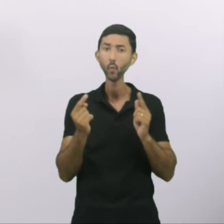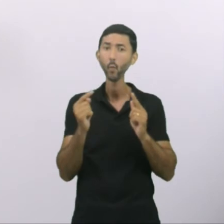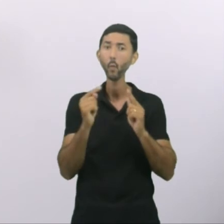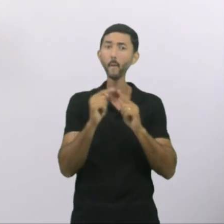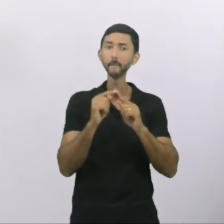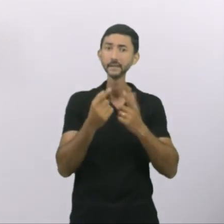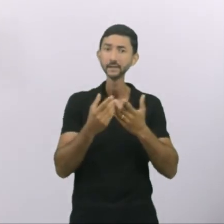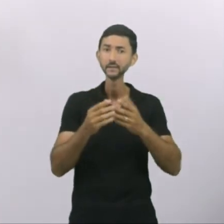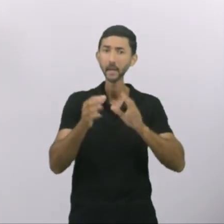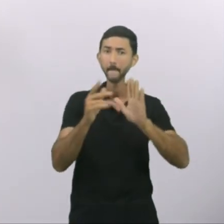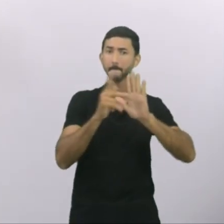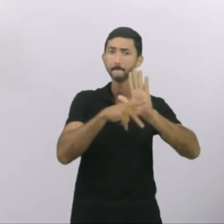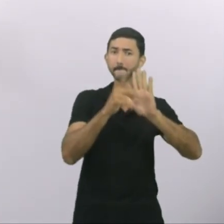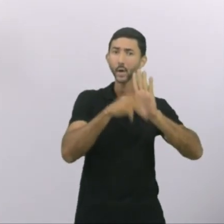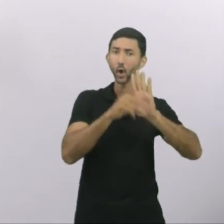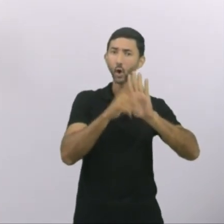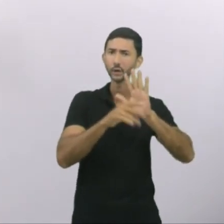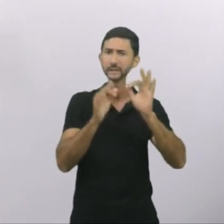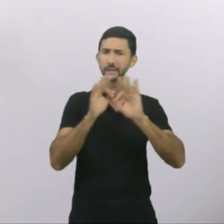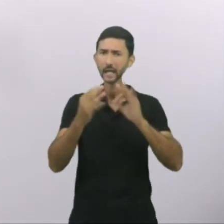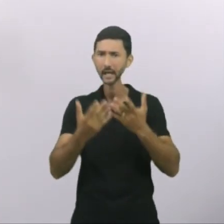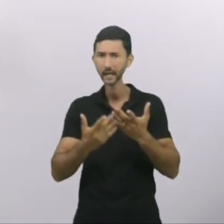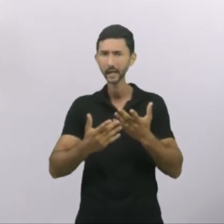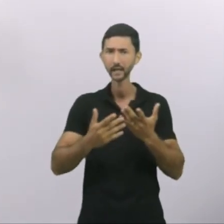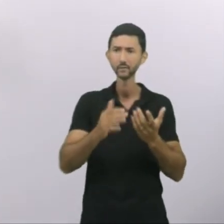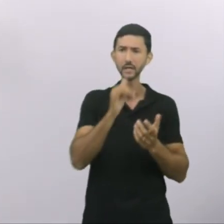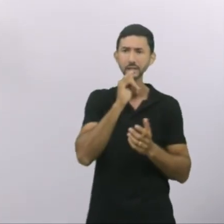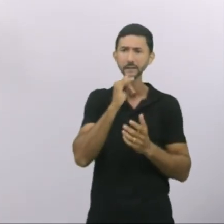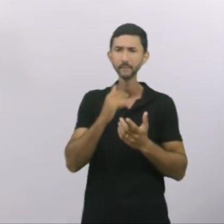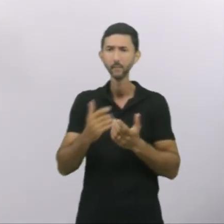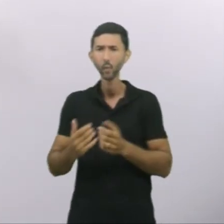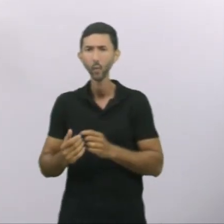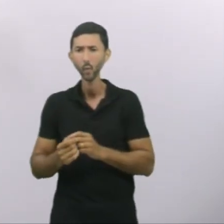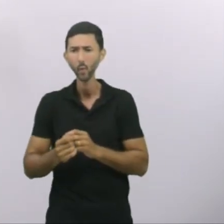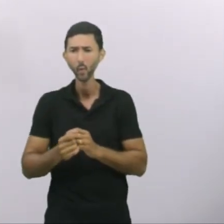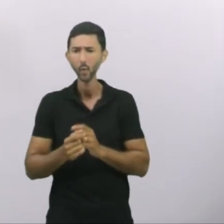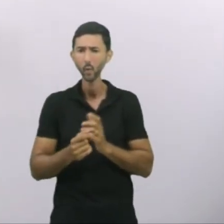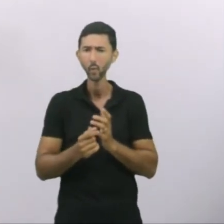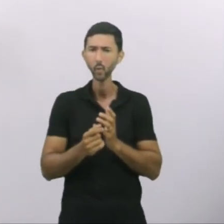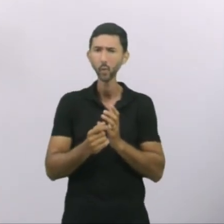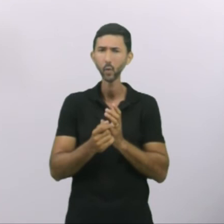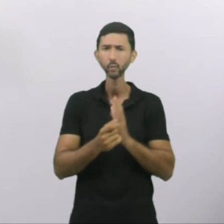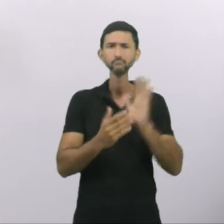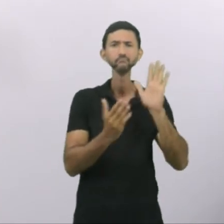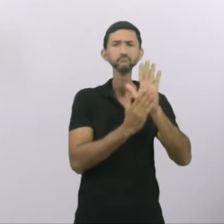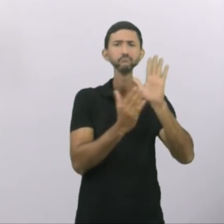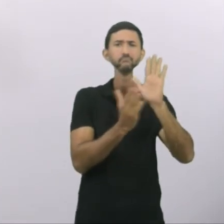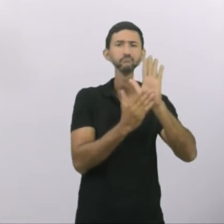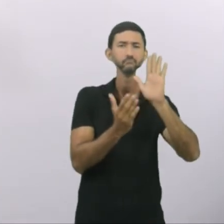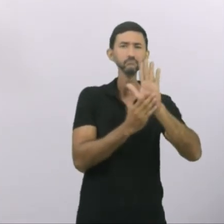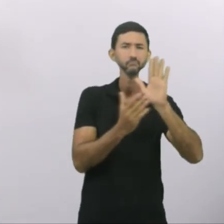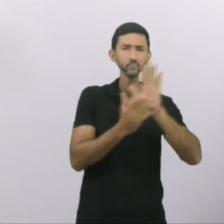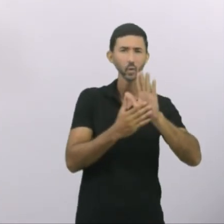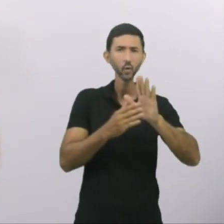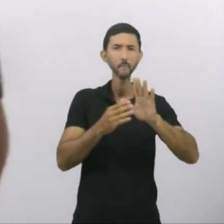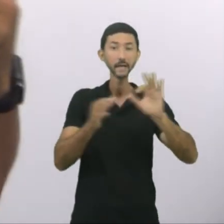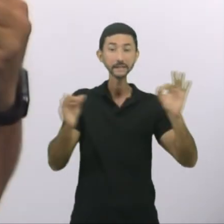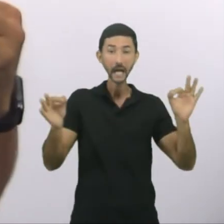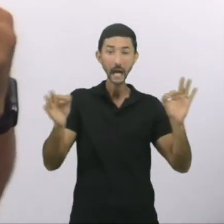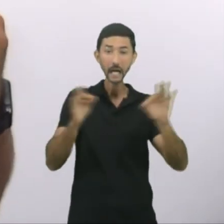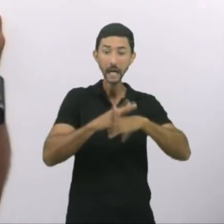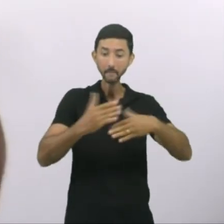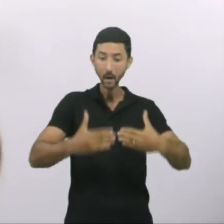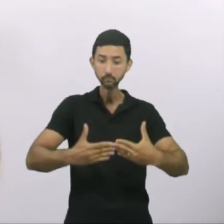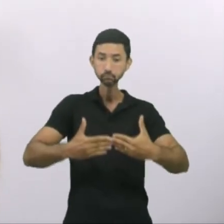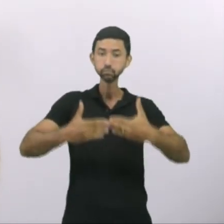como projeto de campanha, como uma promessa, terminar o